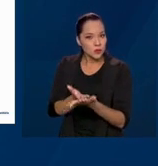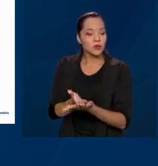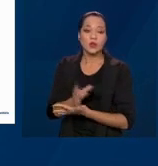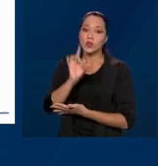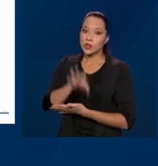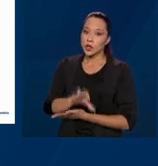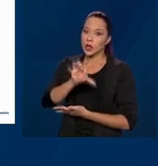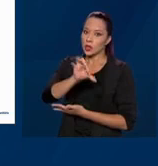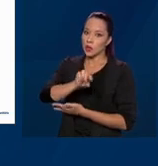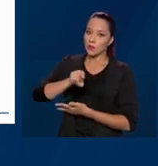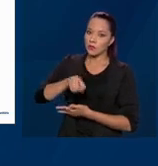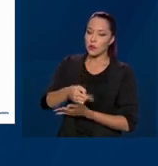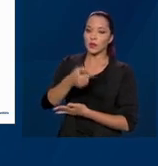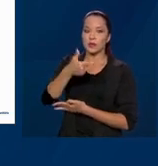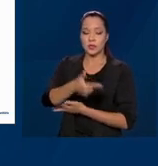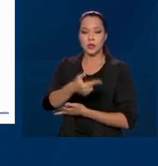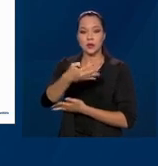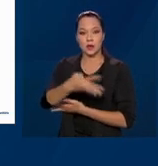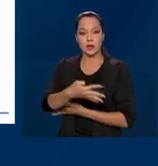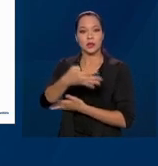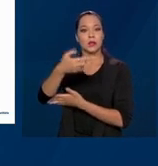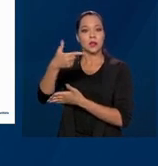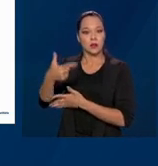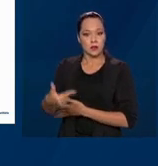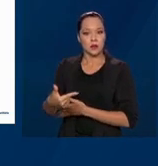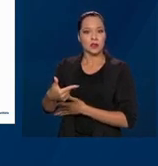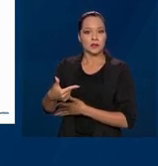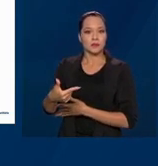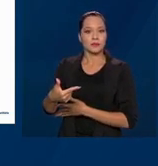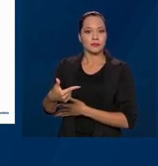só 9.242 foram considerados no cálculo.